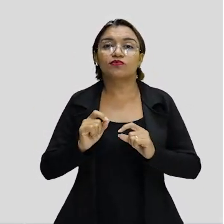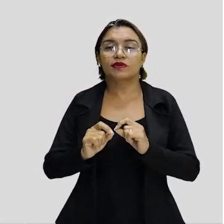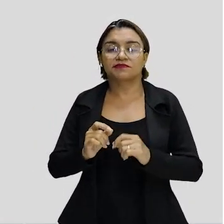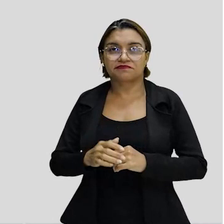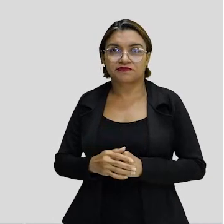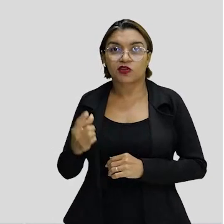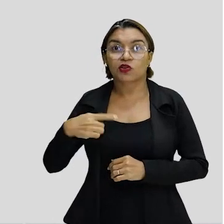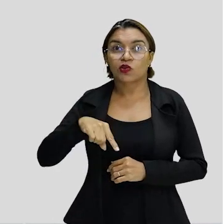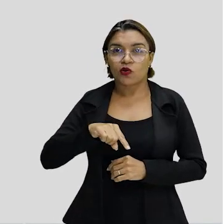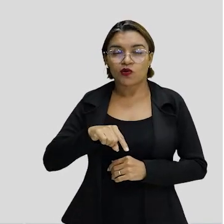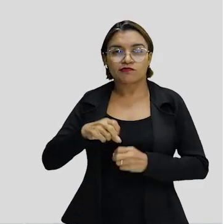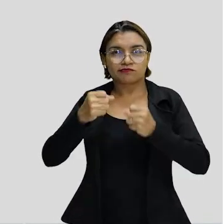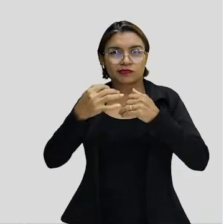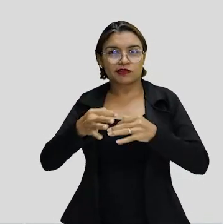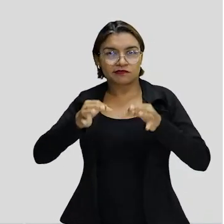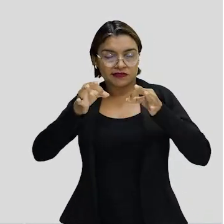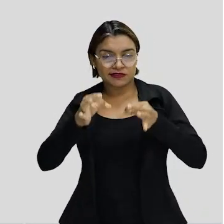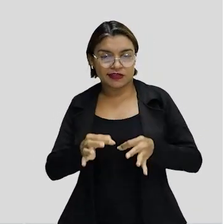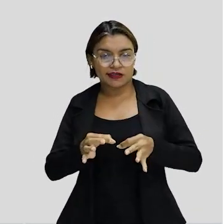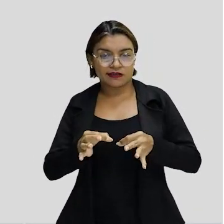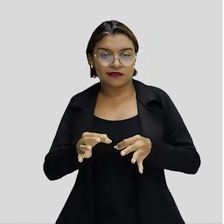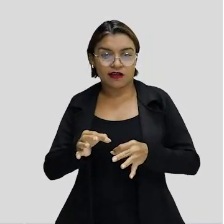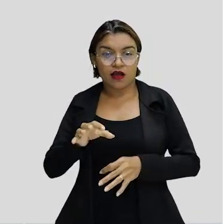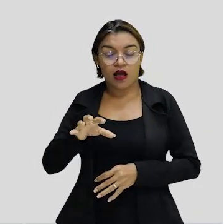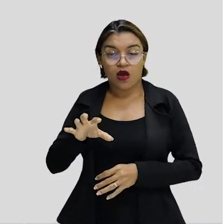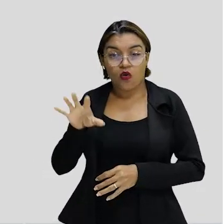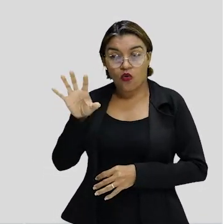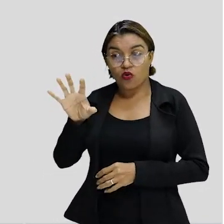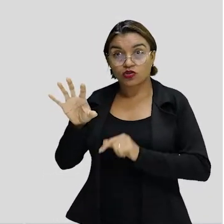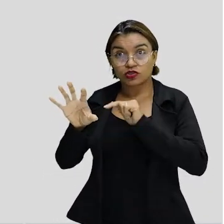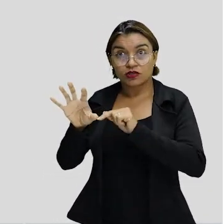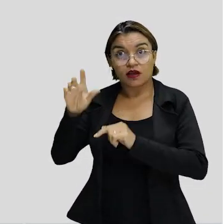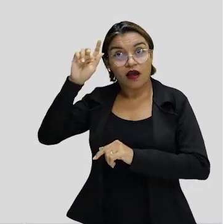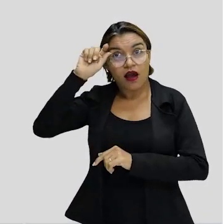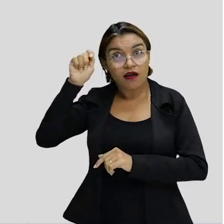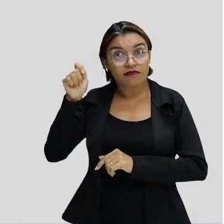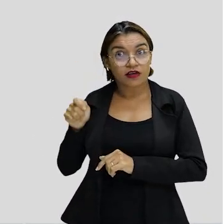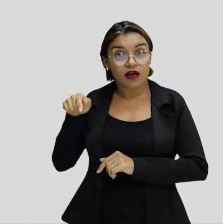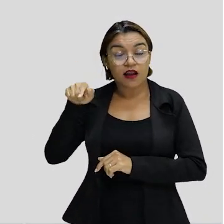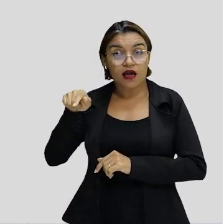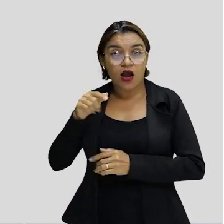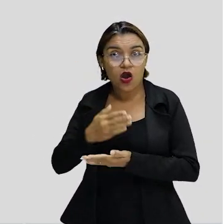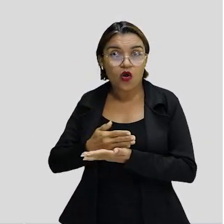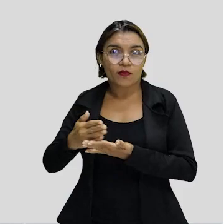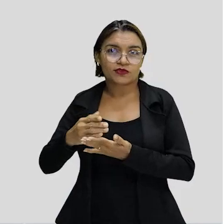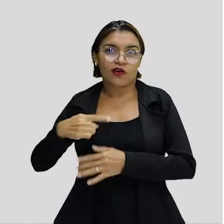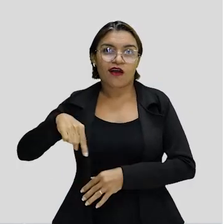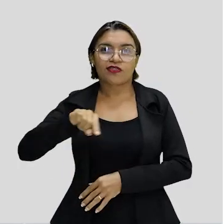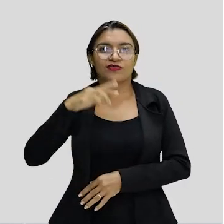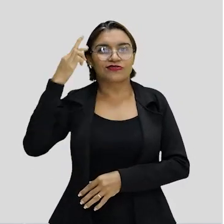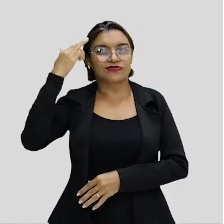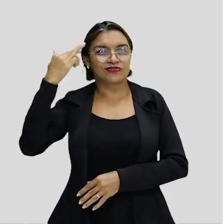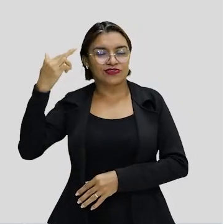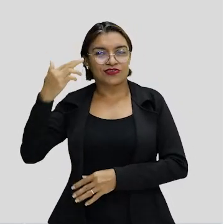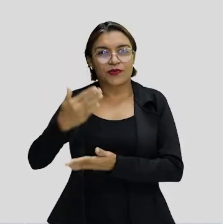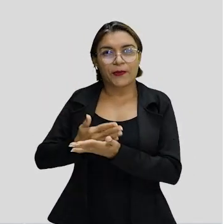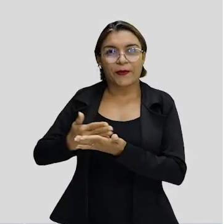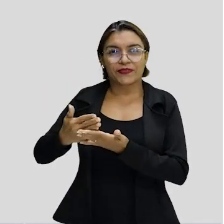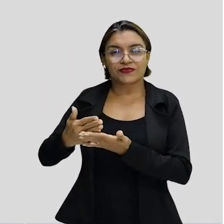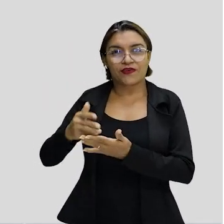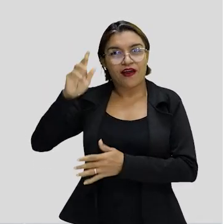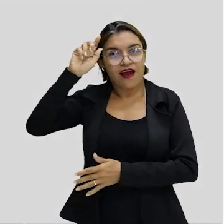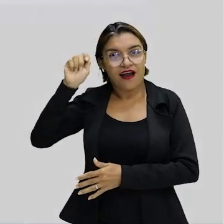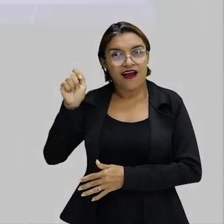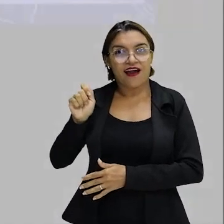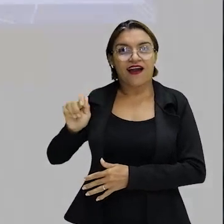categoricamente, podemos afirmar que foi no continente africano onde tudo começou. Onde a nossa história começou, lá na